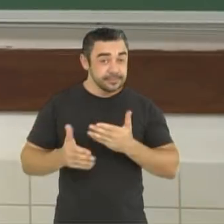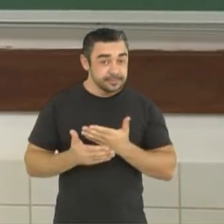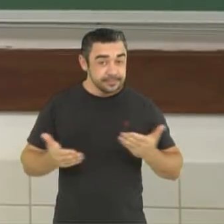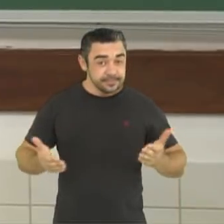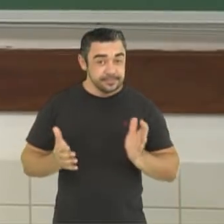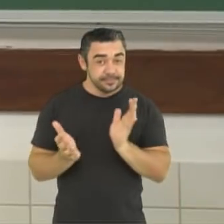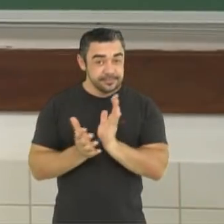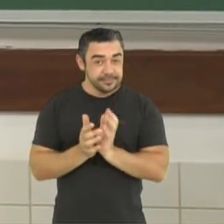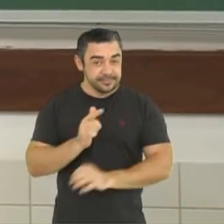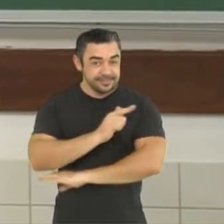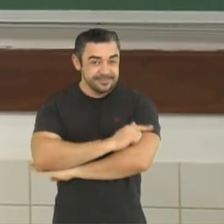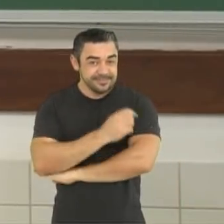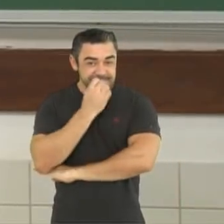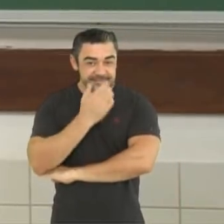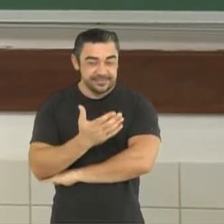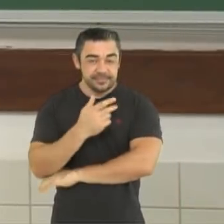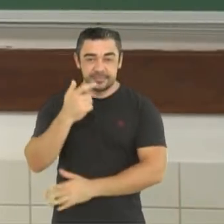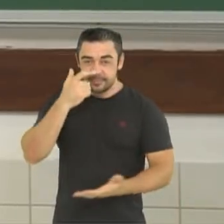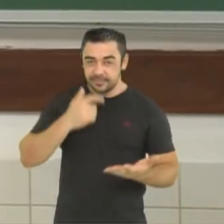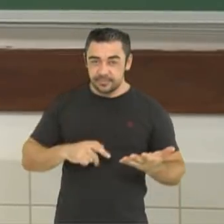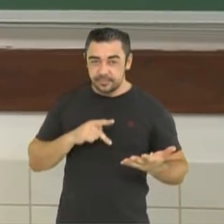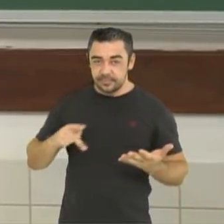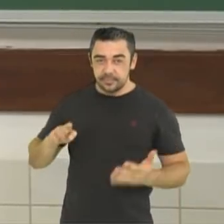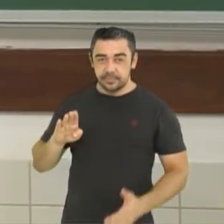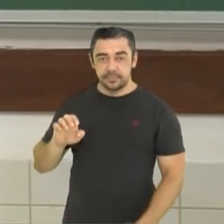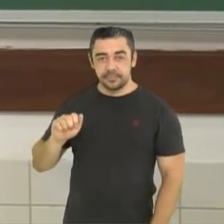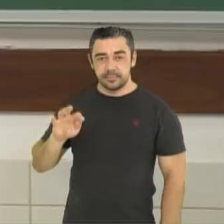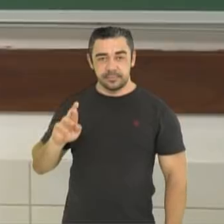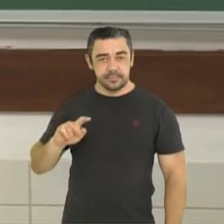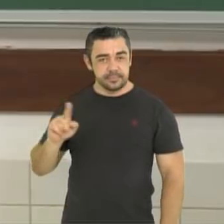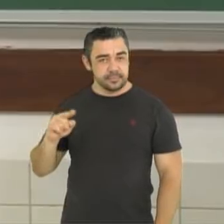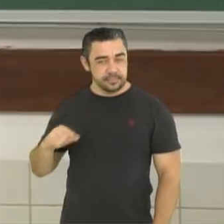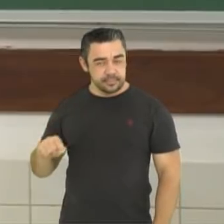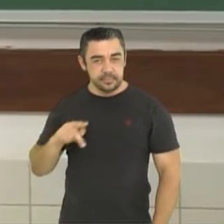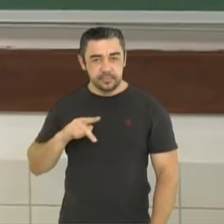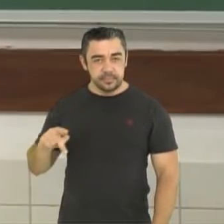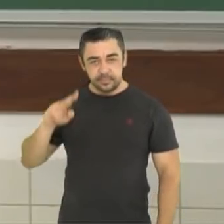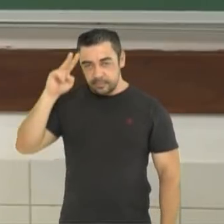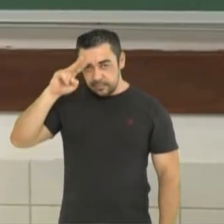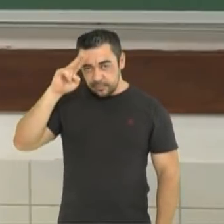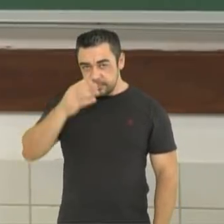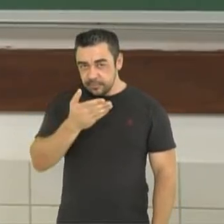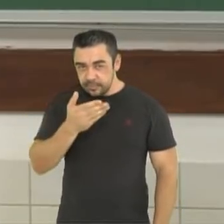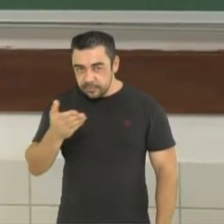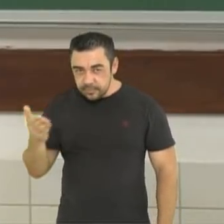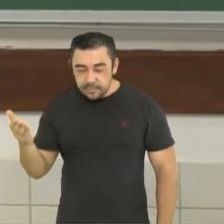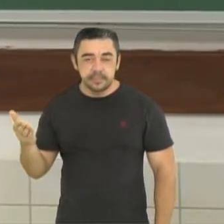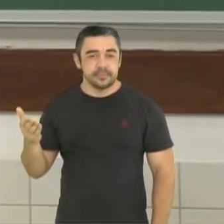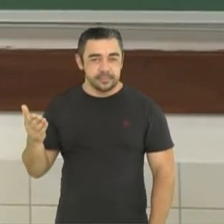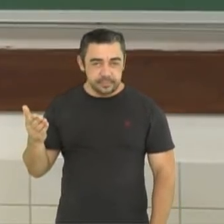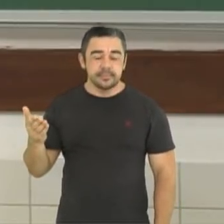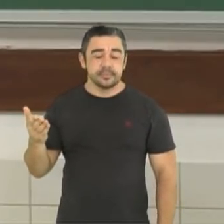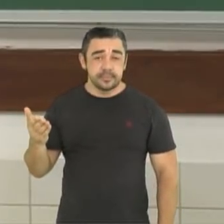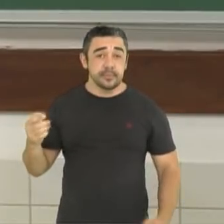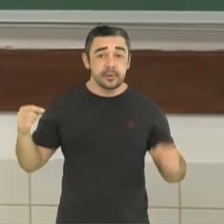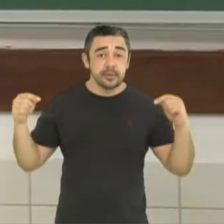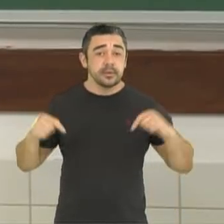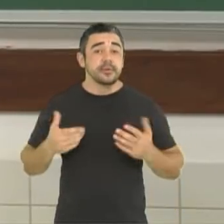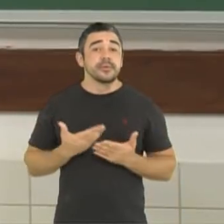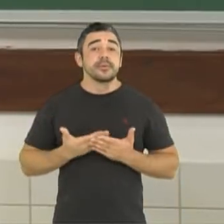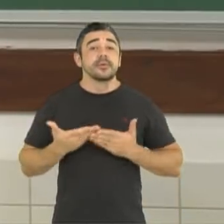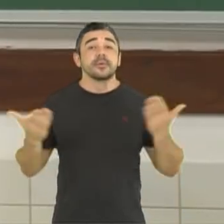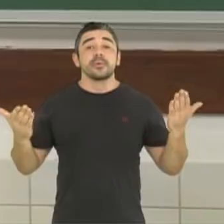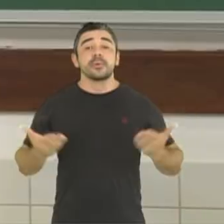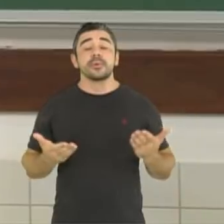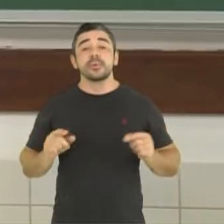Olá, galerinha, tudo bom? Eu sou a professora Beatriz Carvalho, professora de História do 7º ano. E o que nós vamos estudar